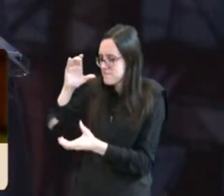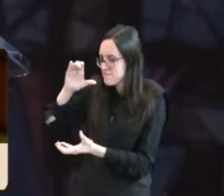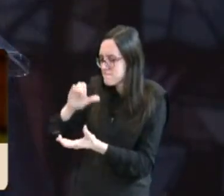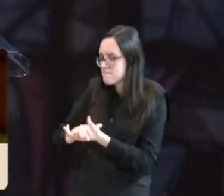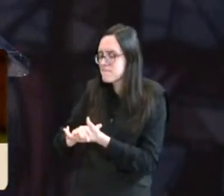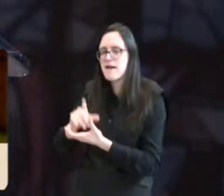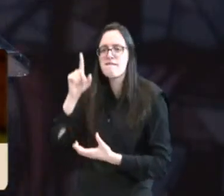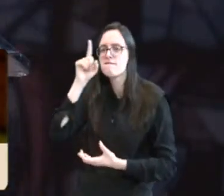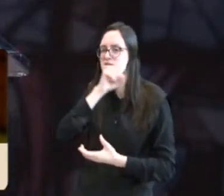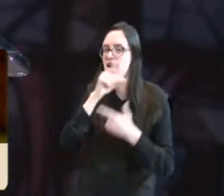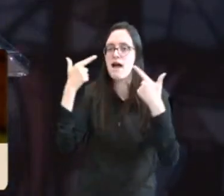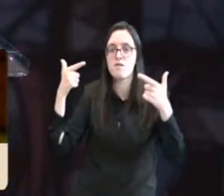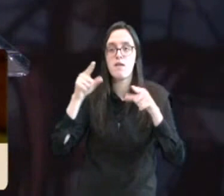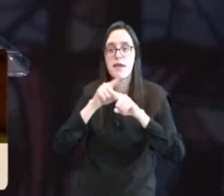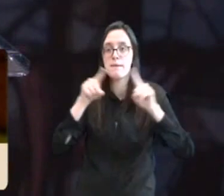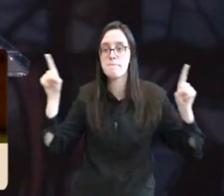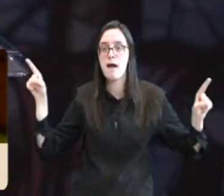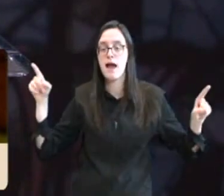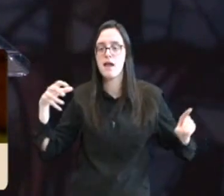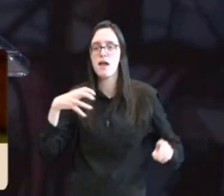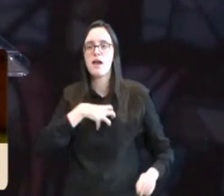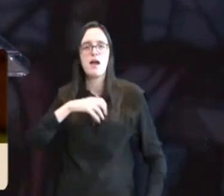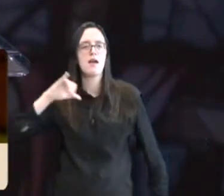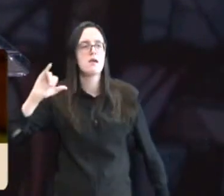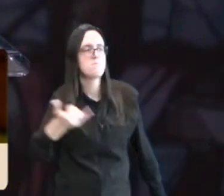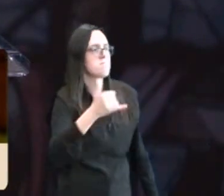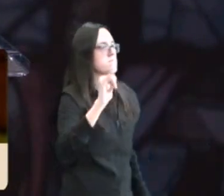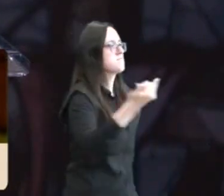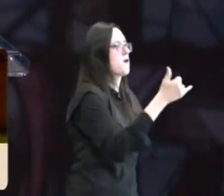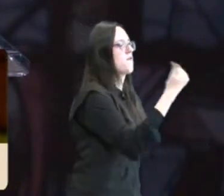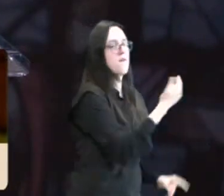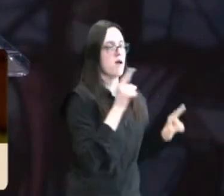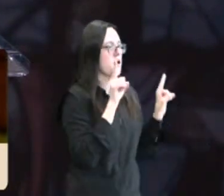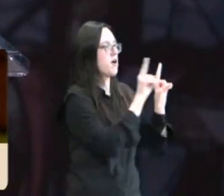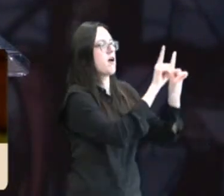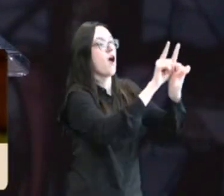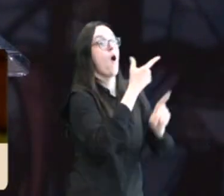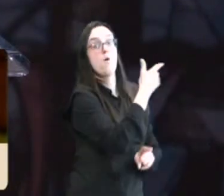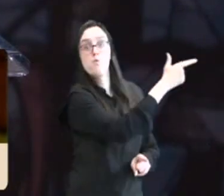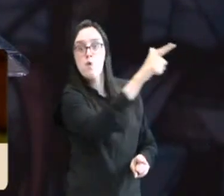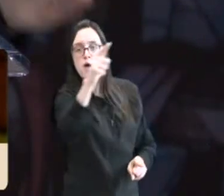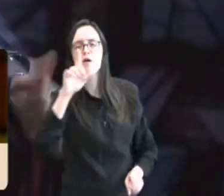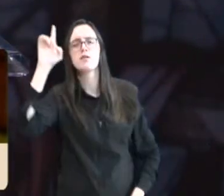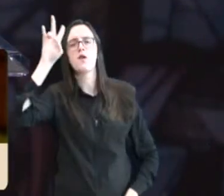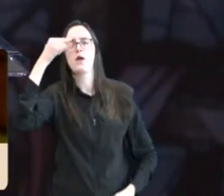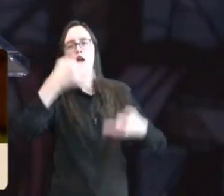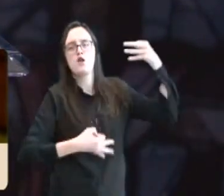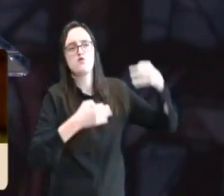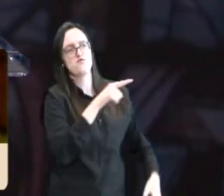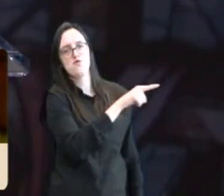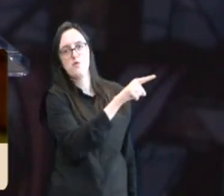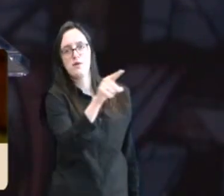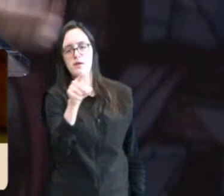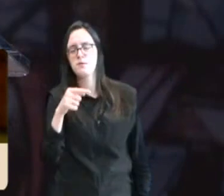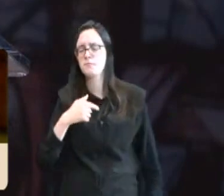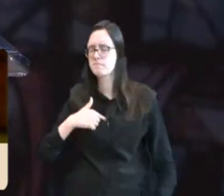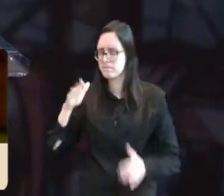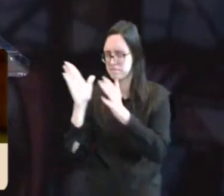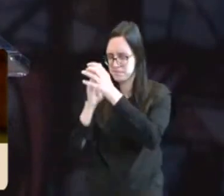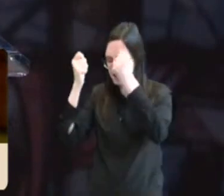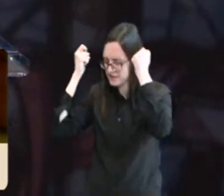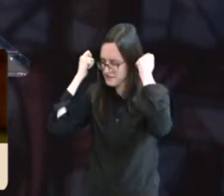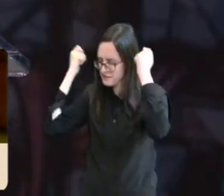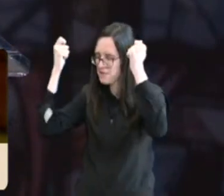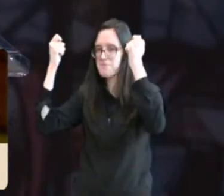mas aos que se prostituem e aos adúlteros, Deus os julgará. Eu disse: